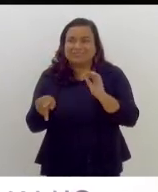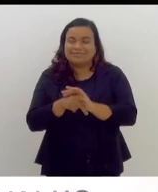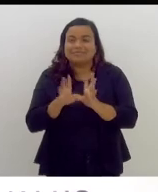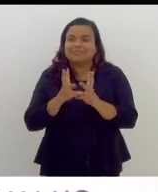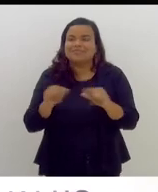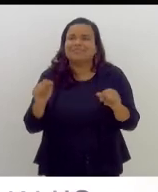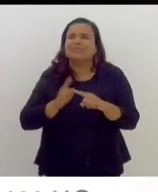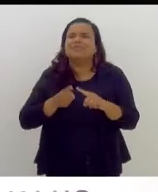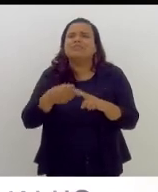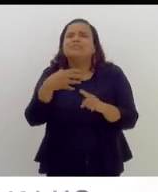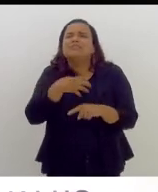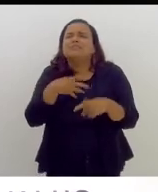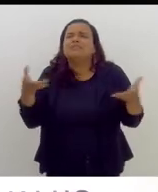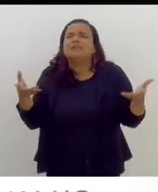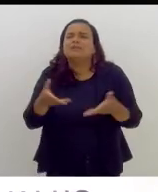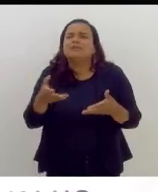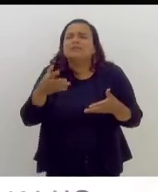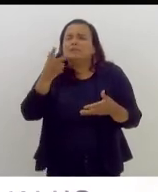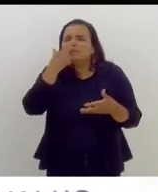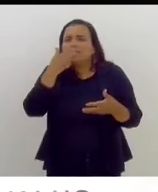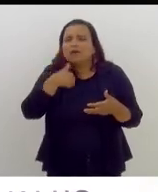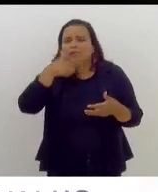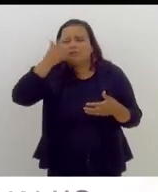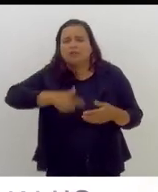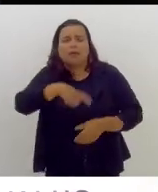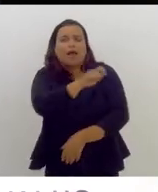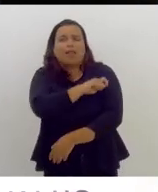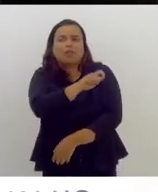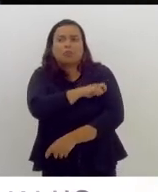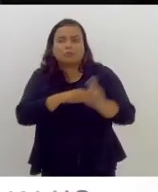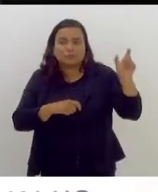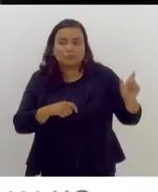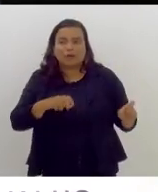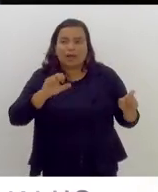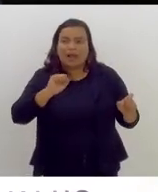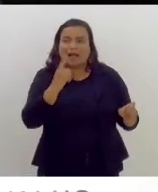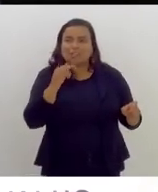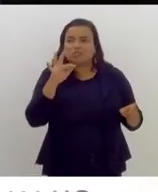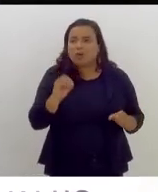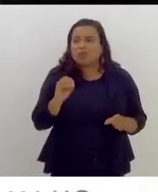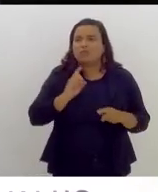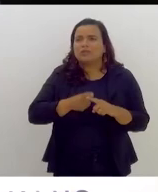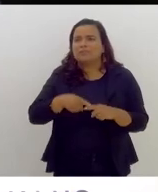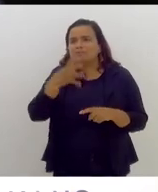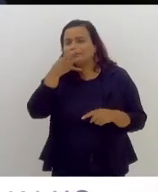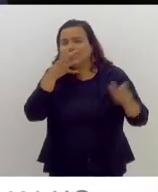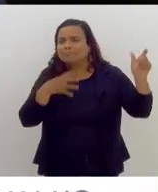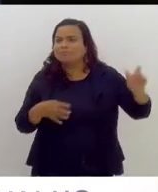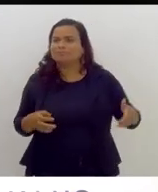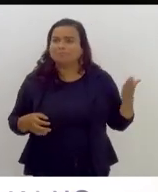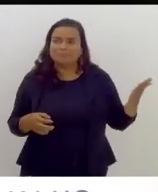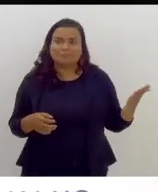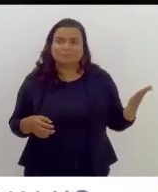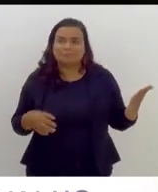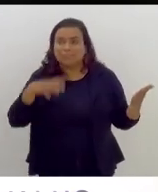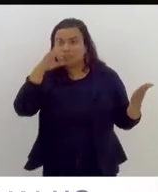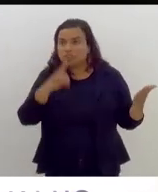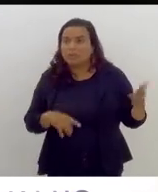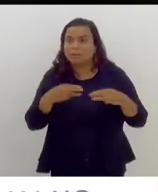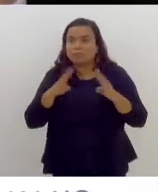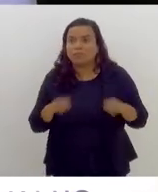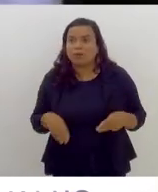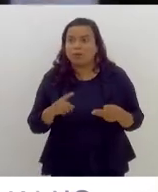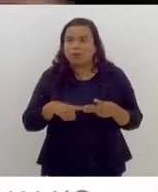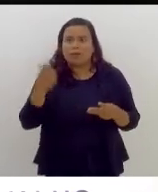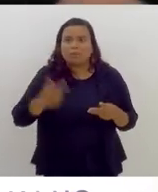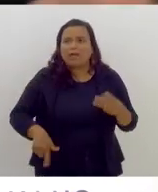me sinto agora meio aluno do Adolfo Konder. Porque é impressionante. Ele foi diretor de museu, ele foi